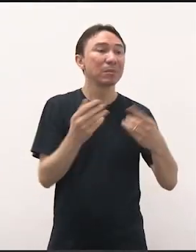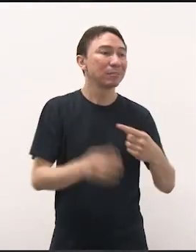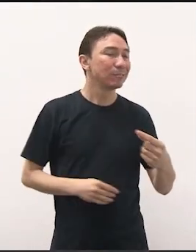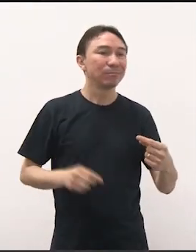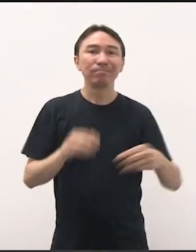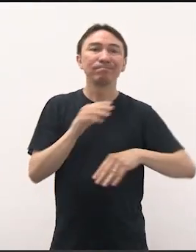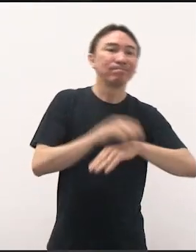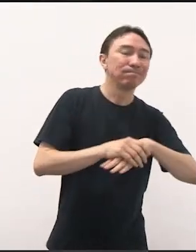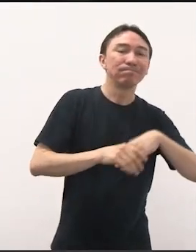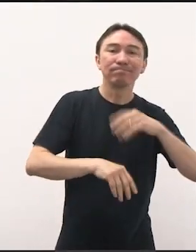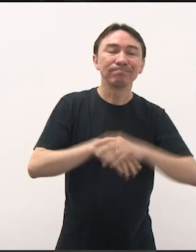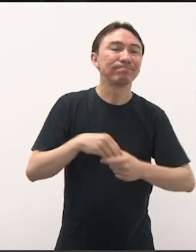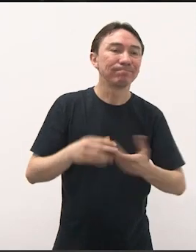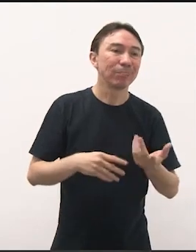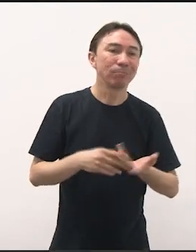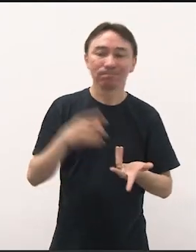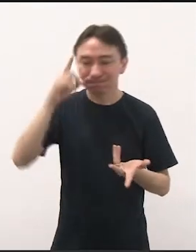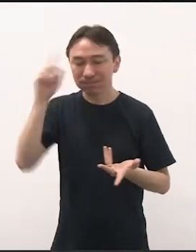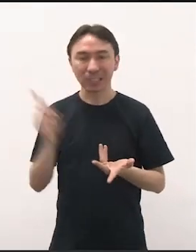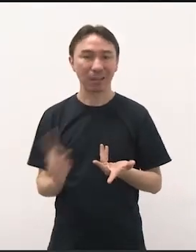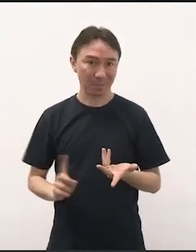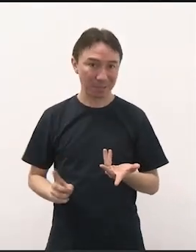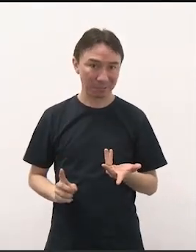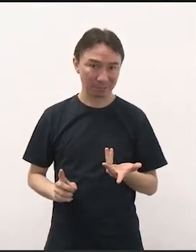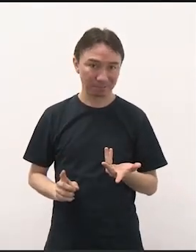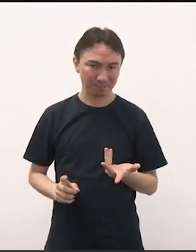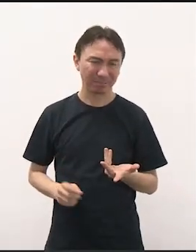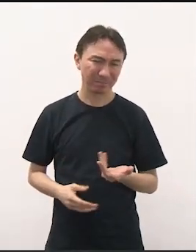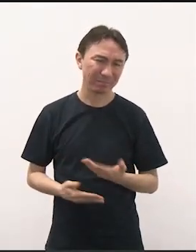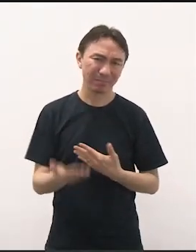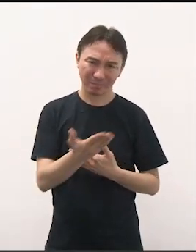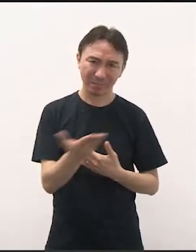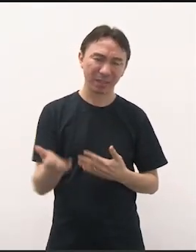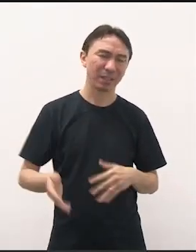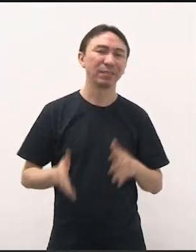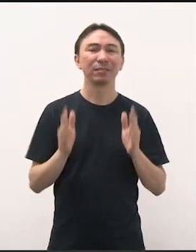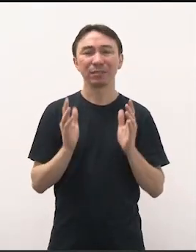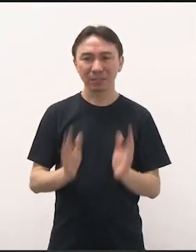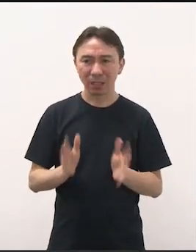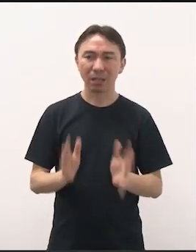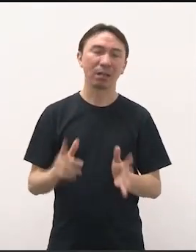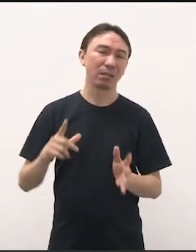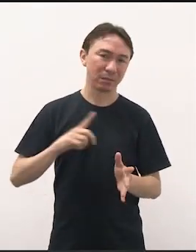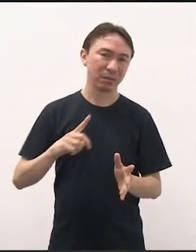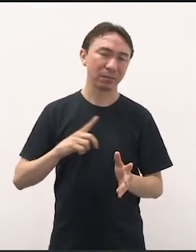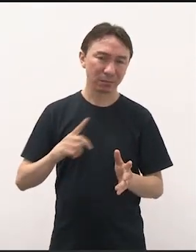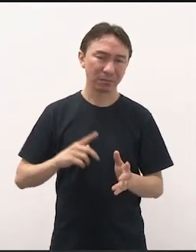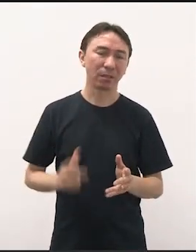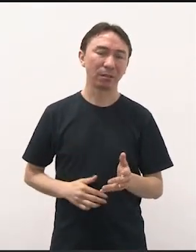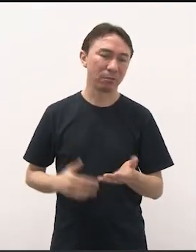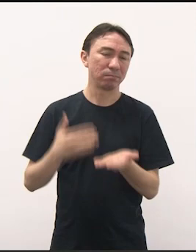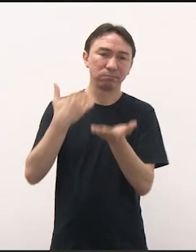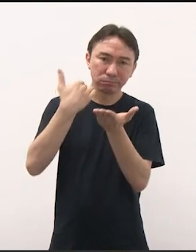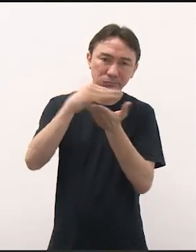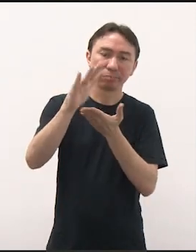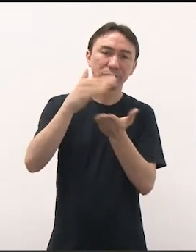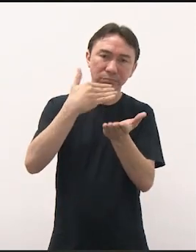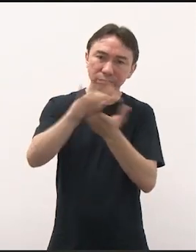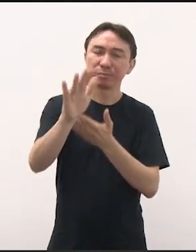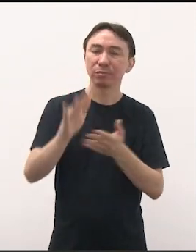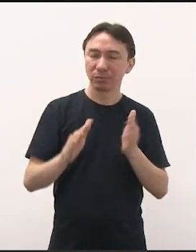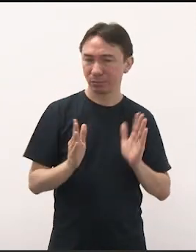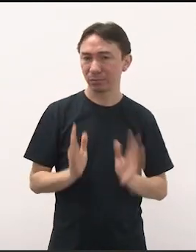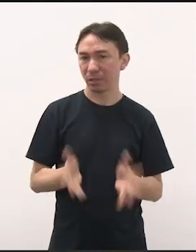gente pensou as atividades desse mês. Sei que vocês já receberam algumas coisas e a ideia é que a